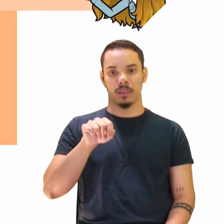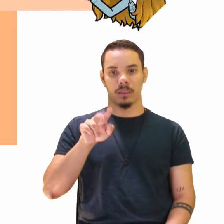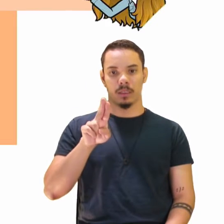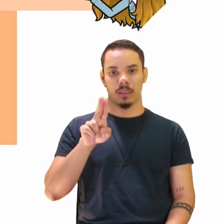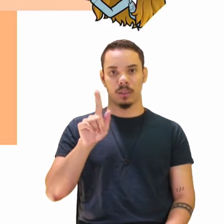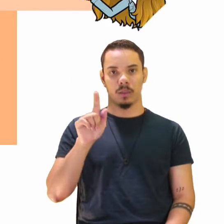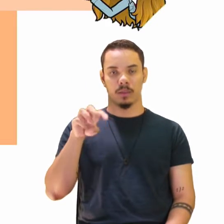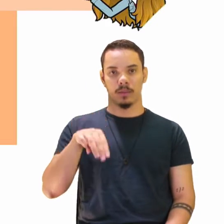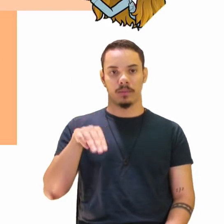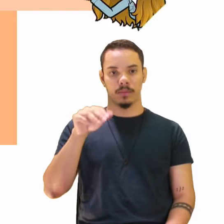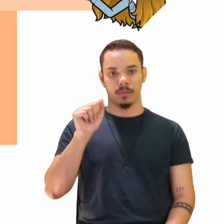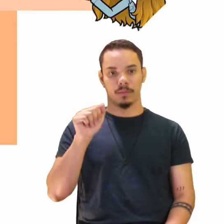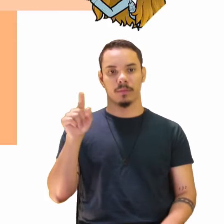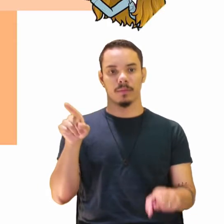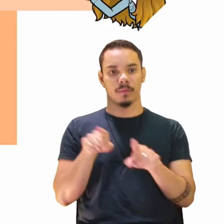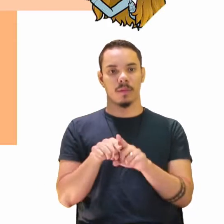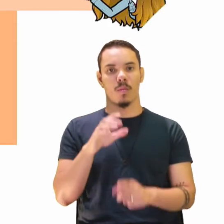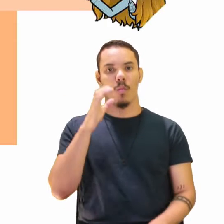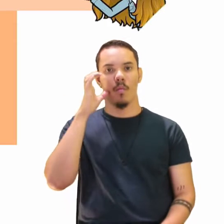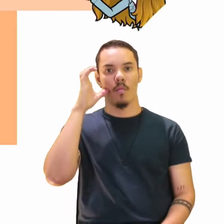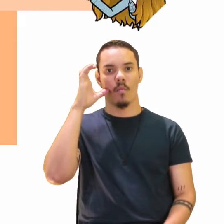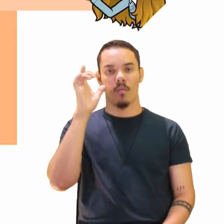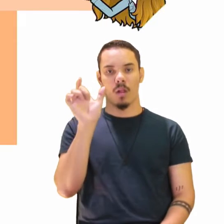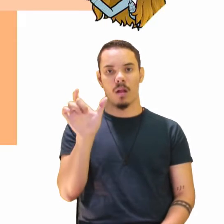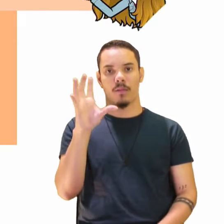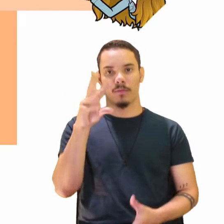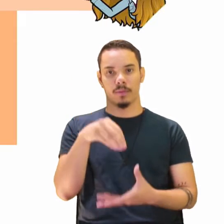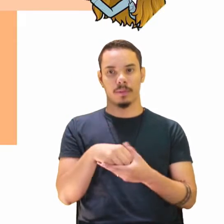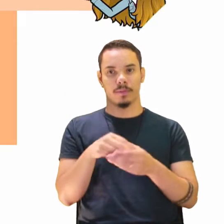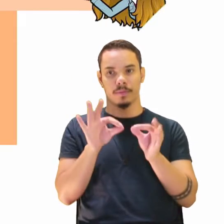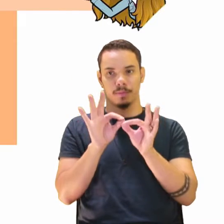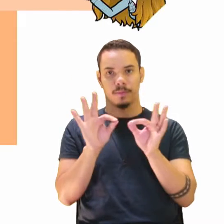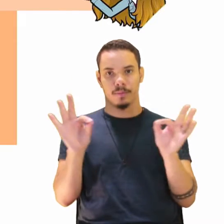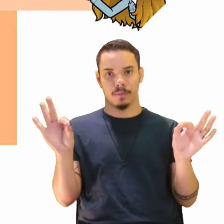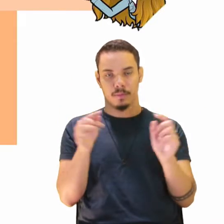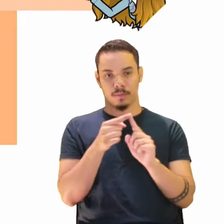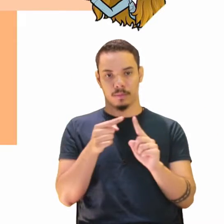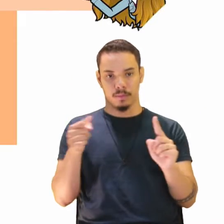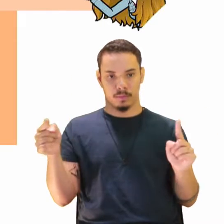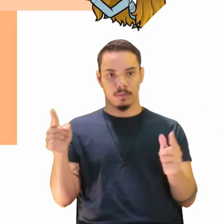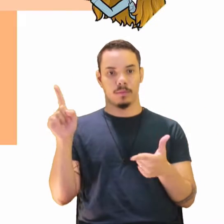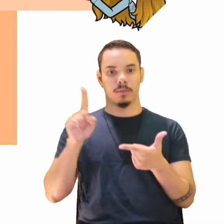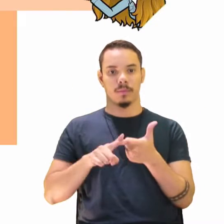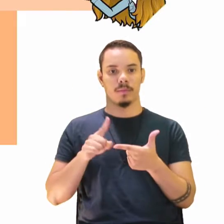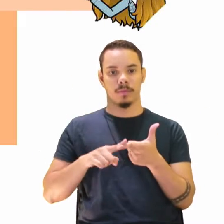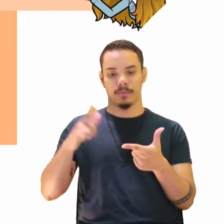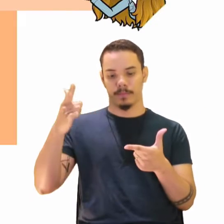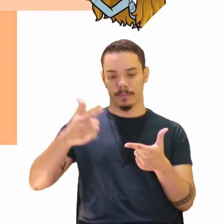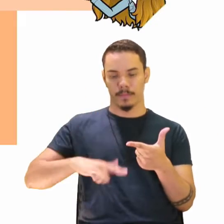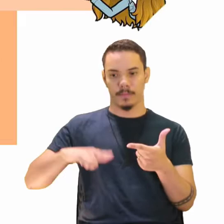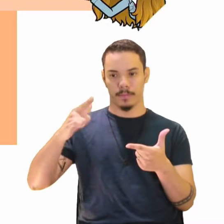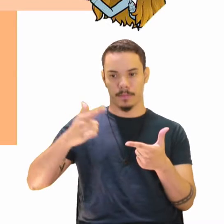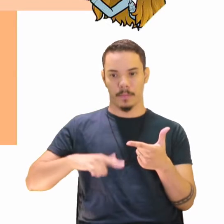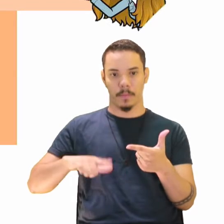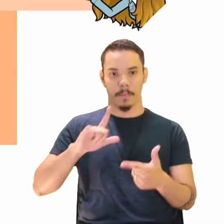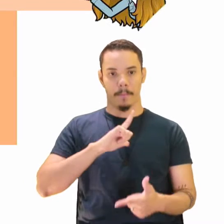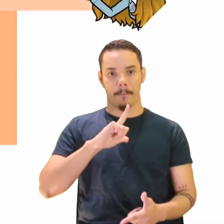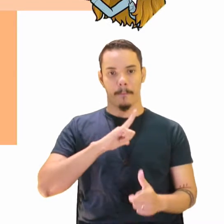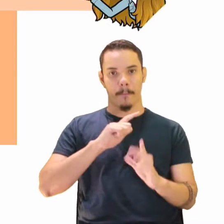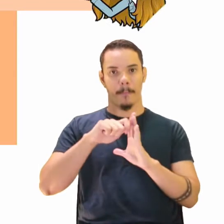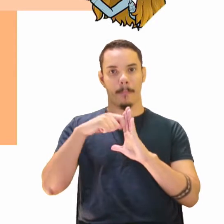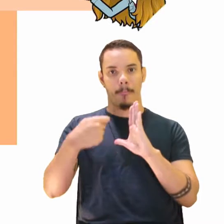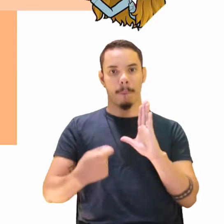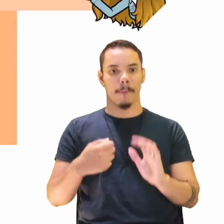de certa palavra dentro da oração. Beleza? E a repetição, nós temos aqui